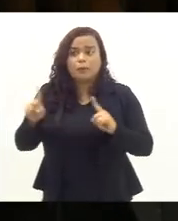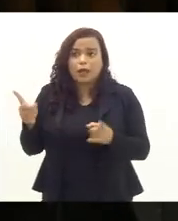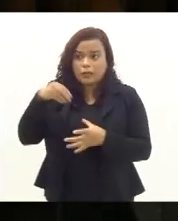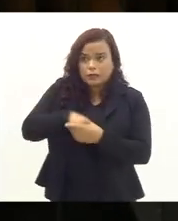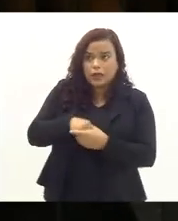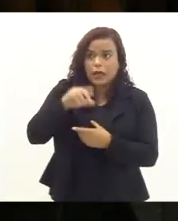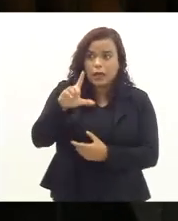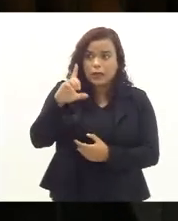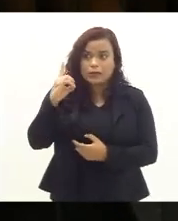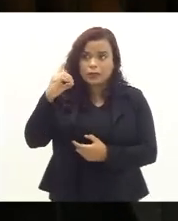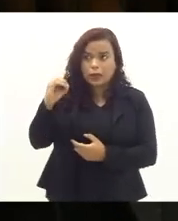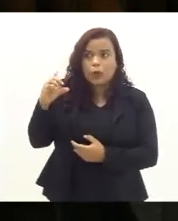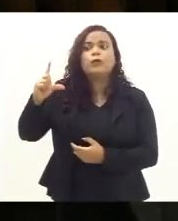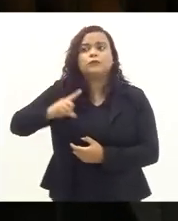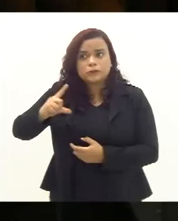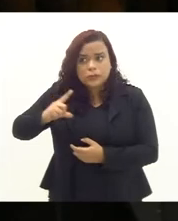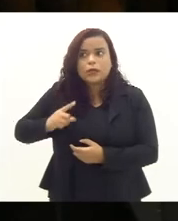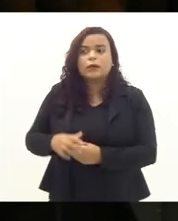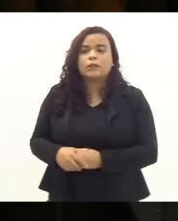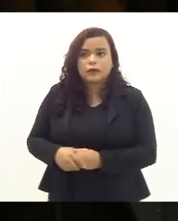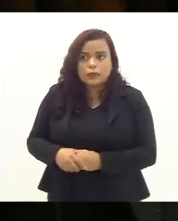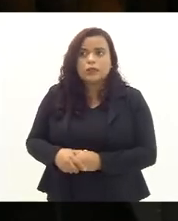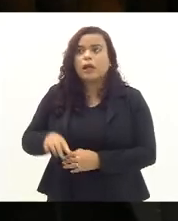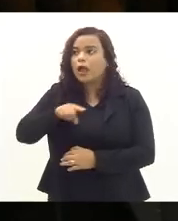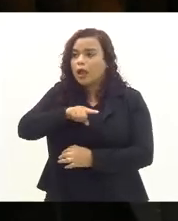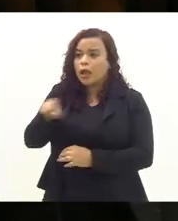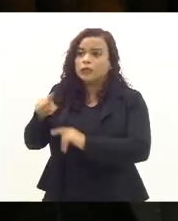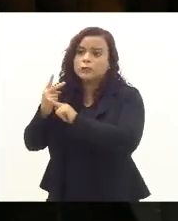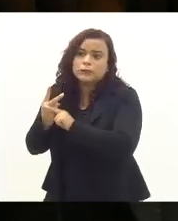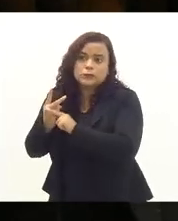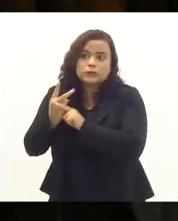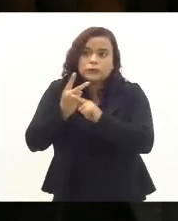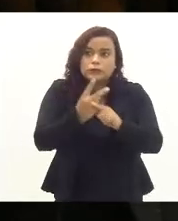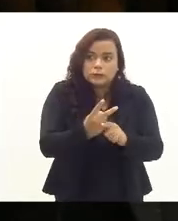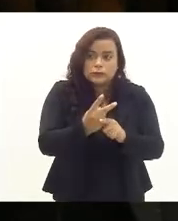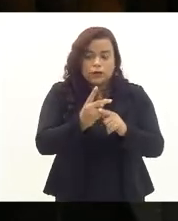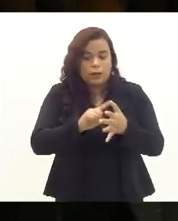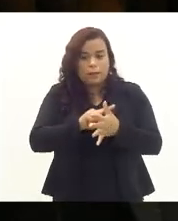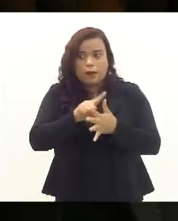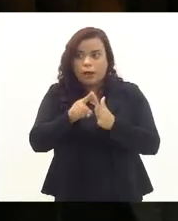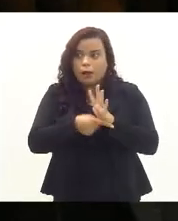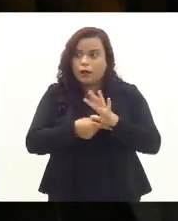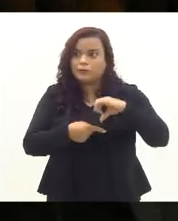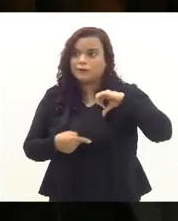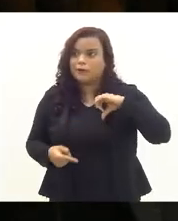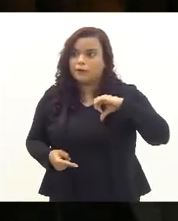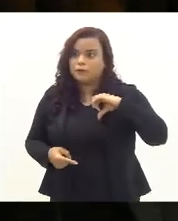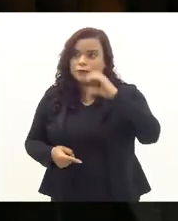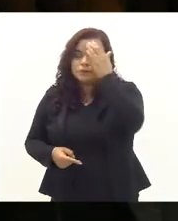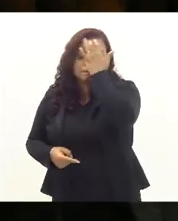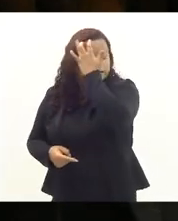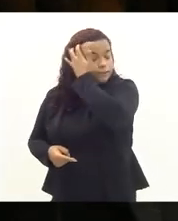Líder que eles foram buscar esse G eixos exatamente